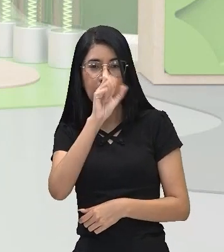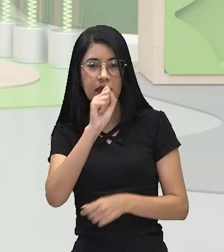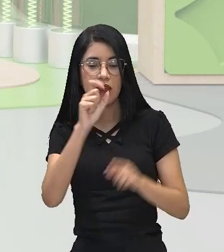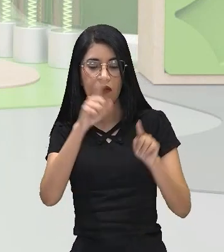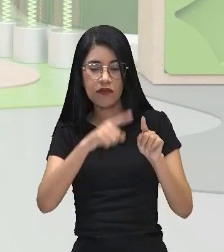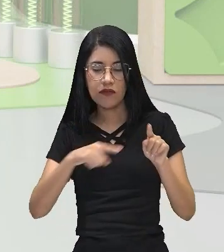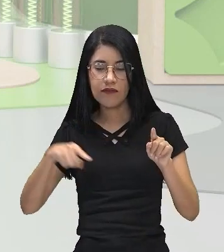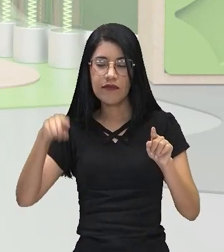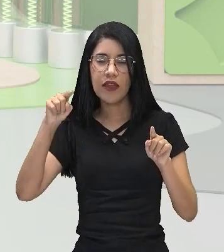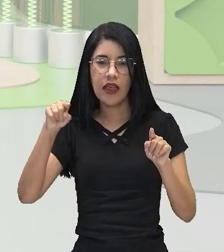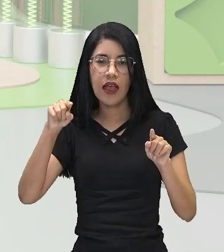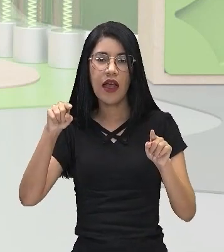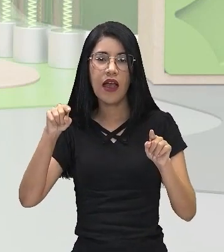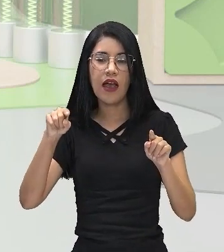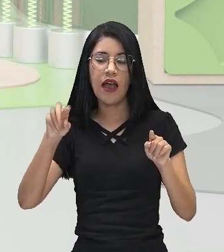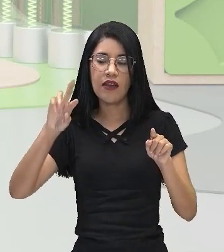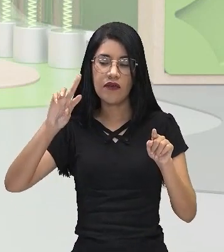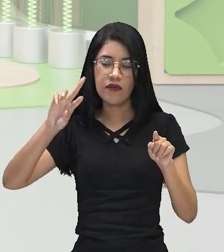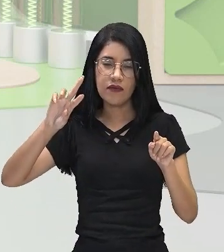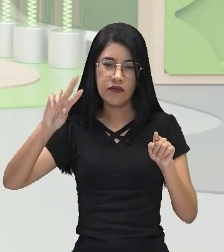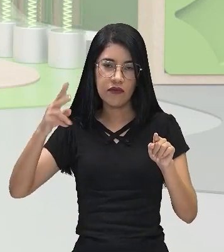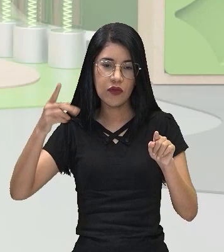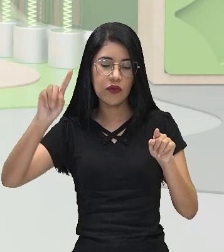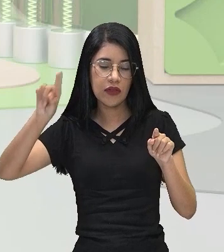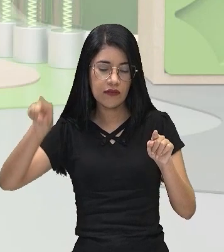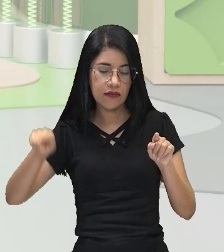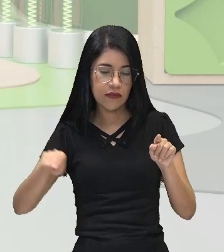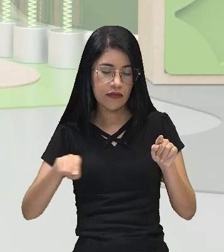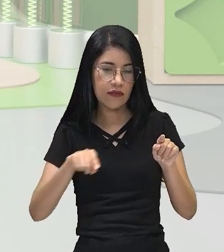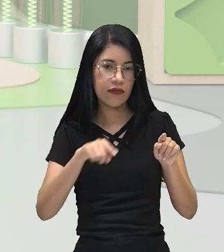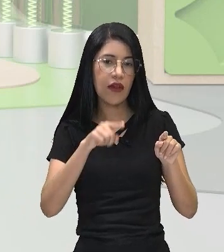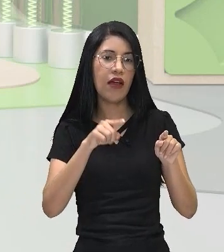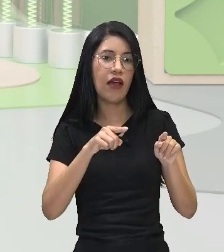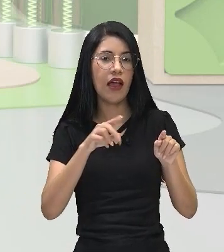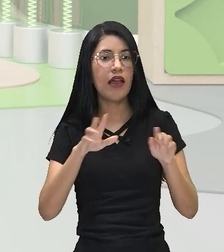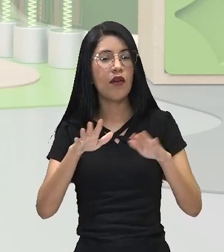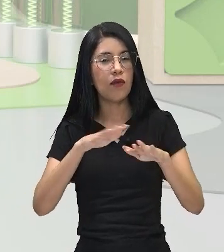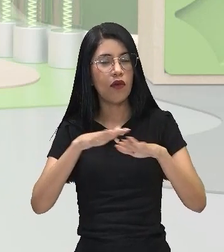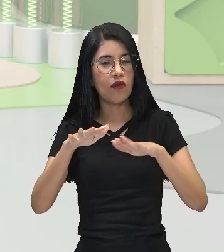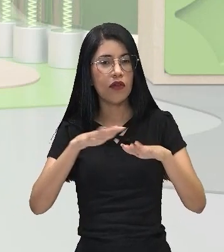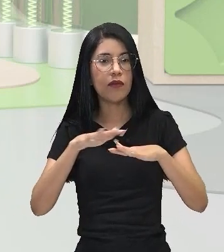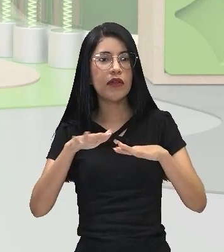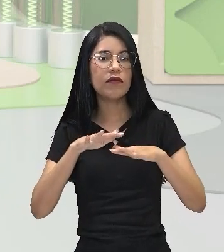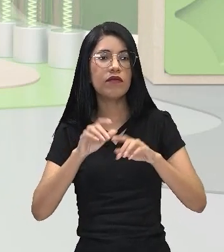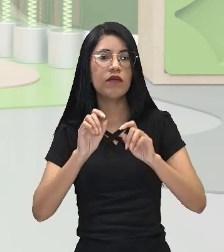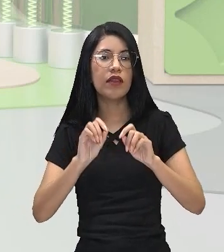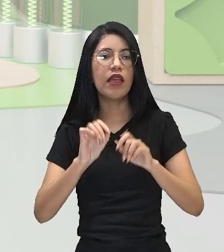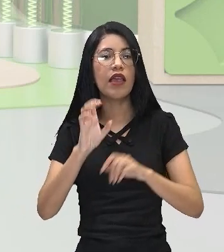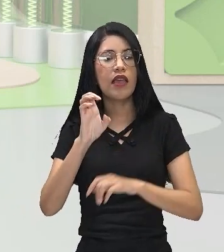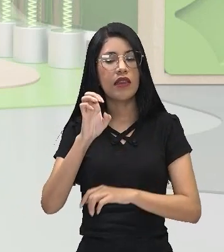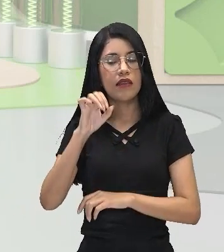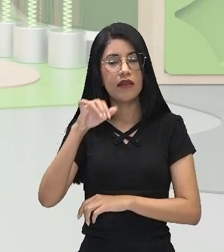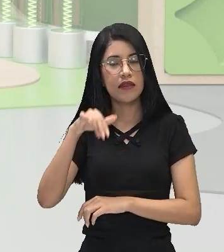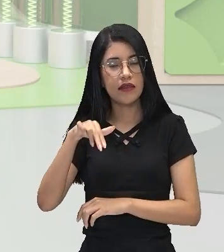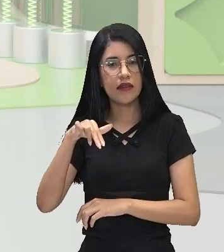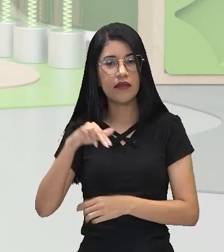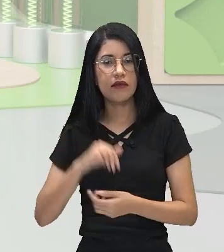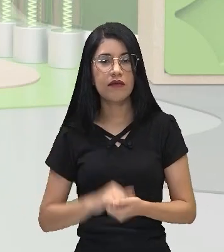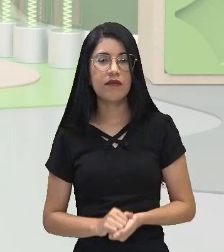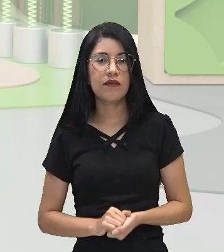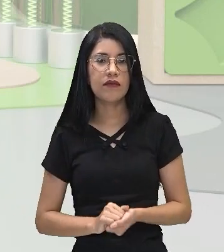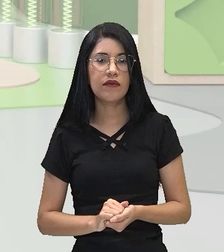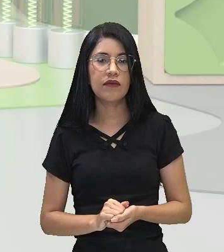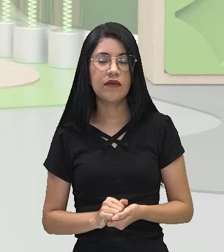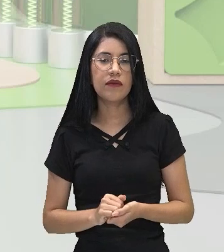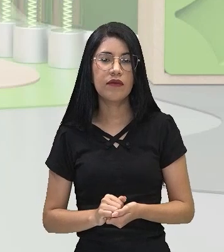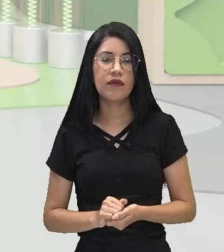vai continuar, vai gerar movimento. E o movimento a gente sabe que está relacionado aí com a energia cinética. Olha só, ele lá embaixo,